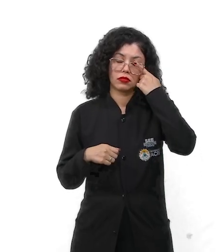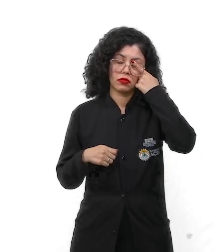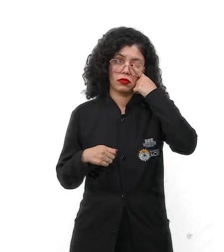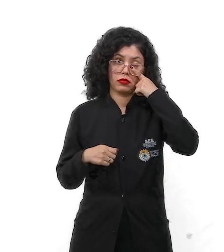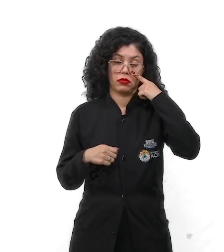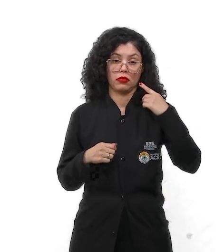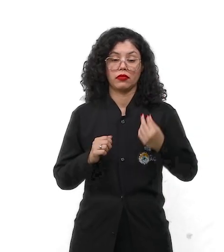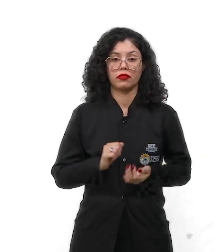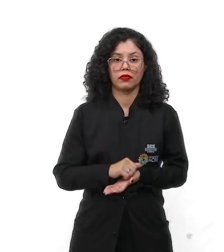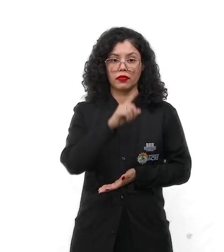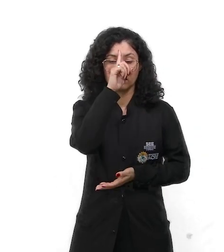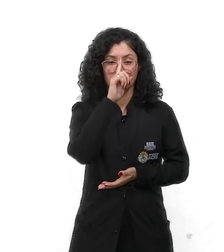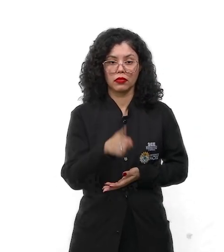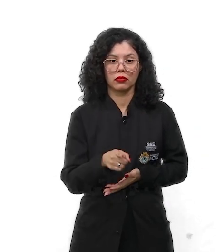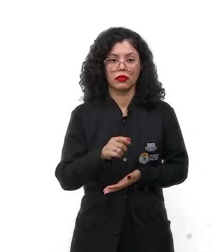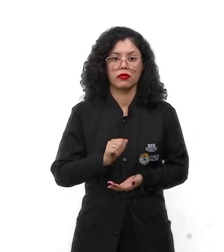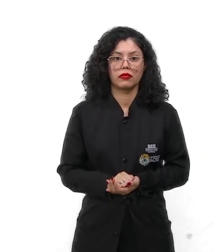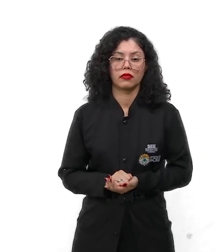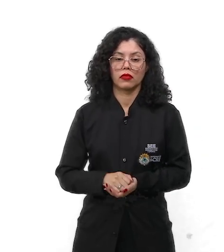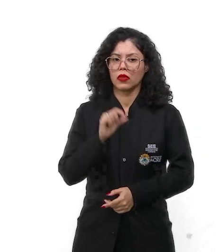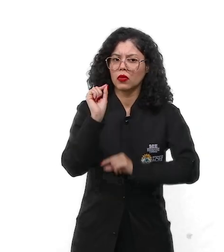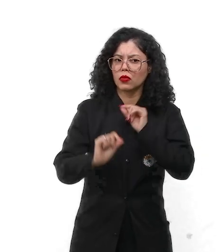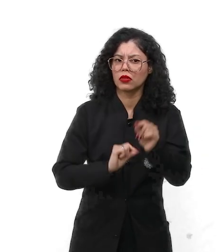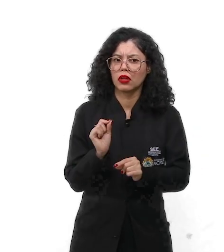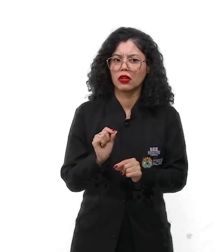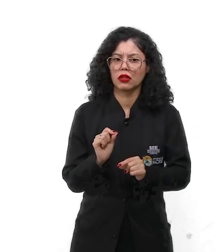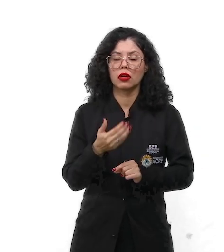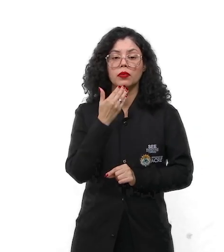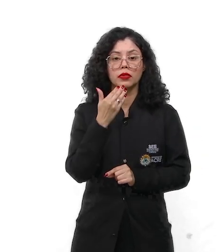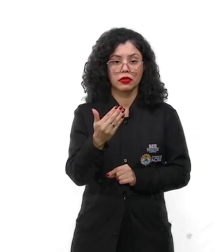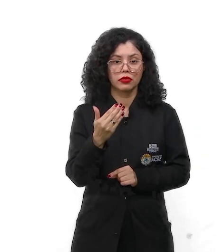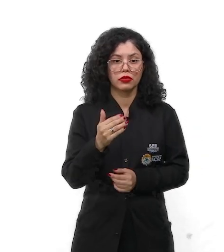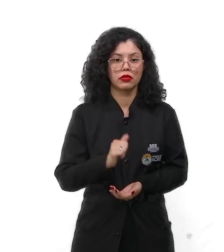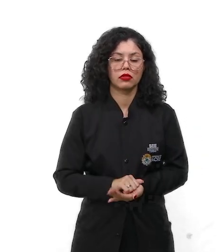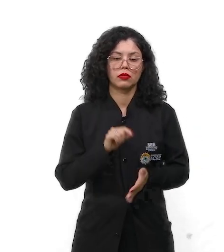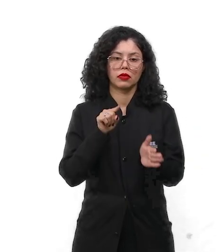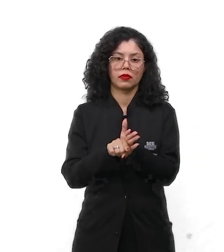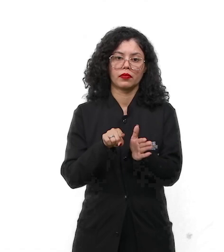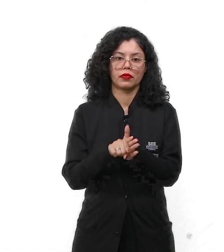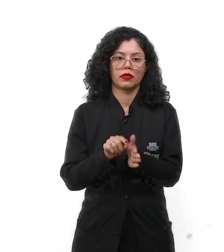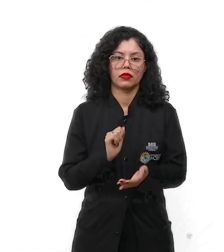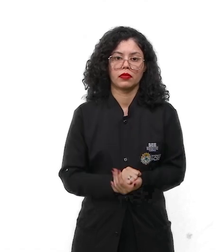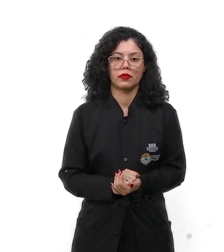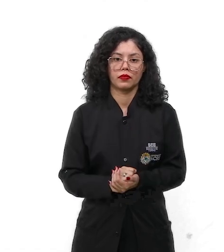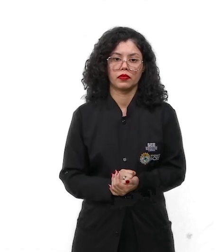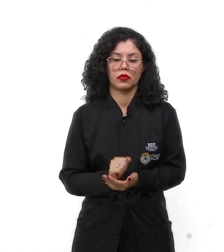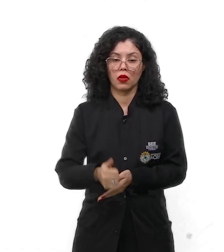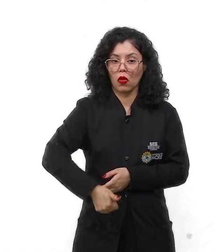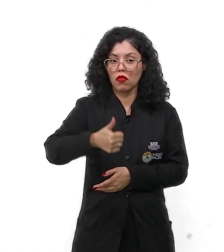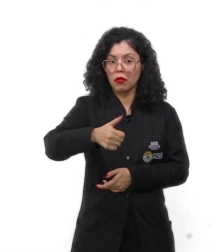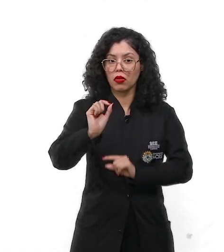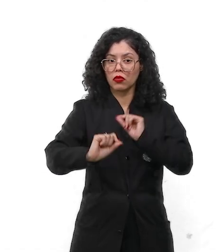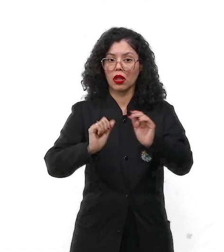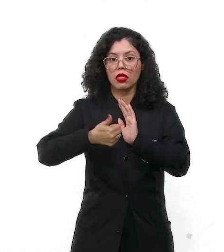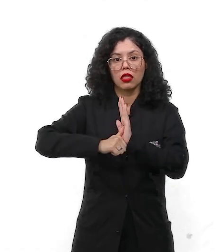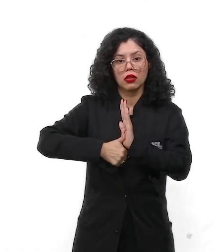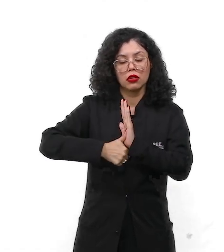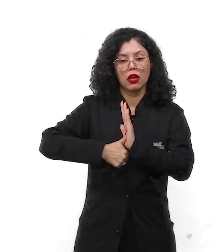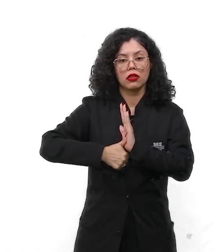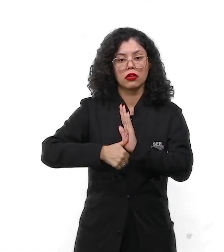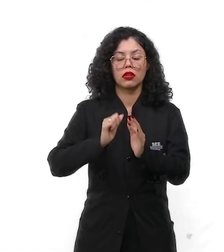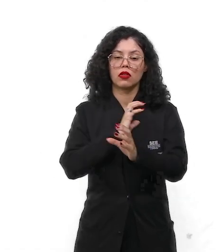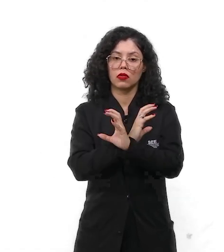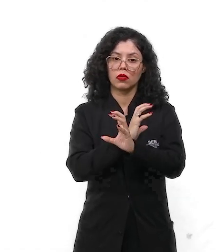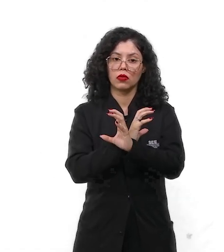desse comando. O que realmente a questão pede? A confirmação da identidade do